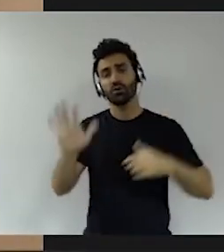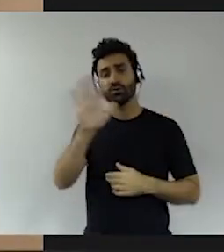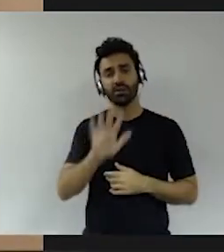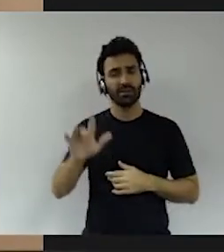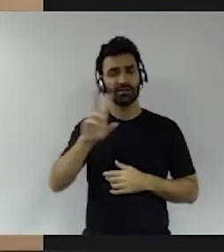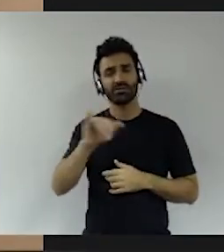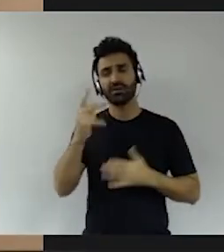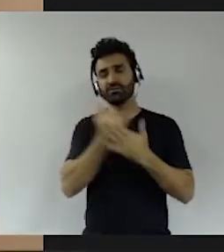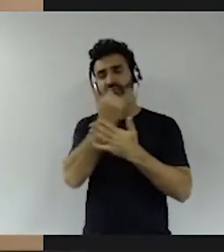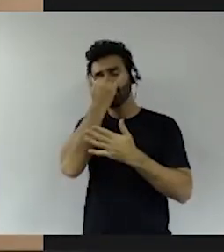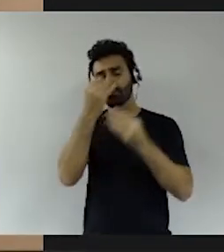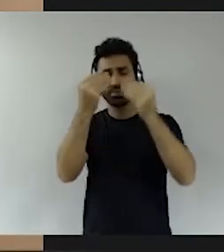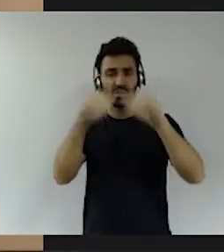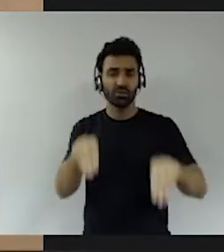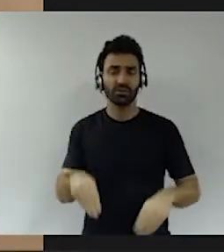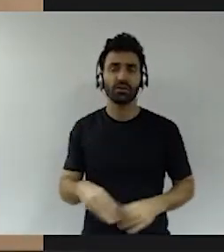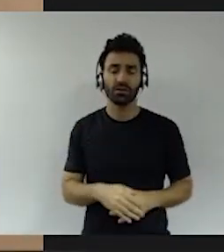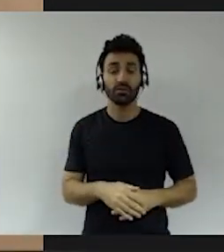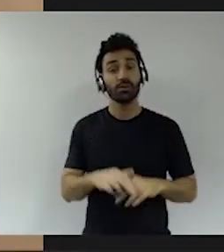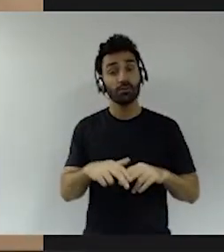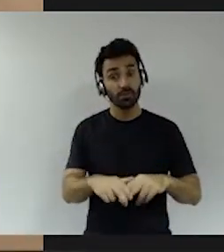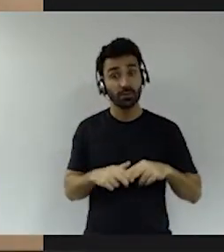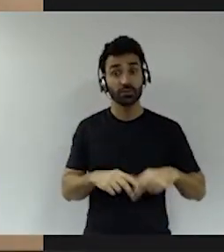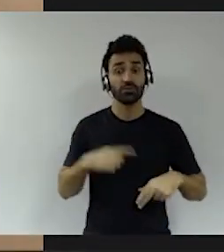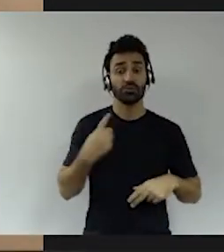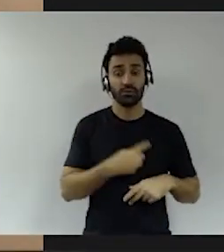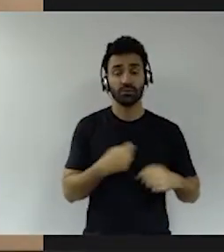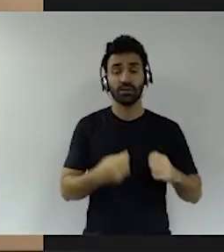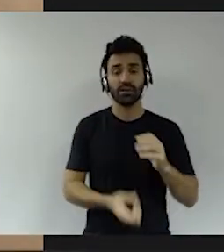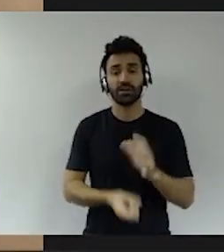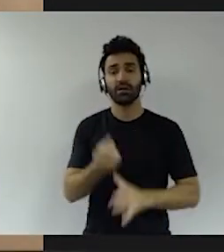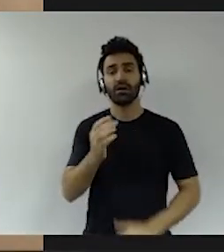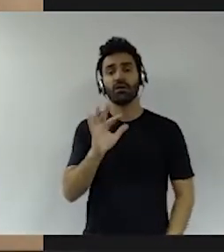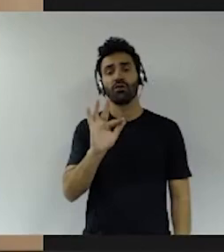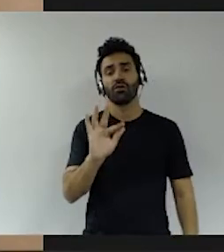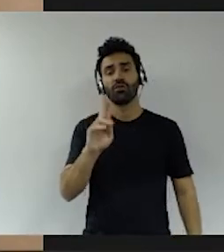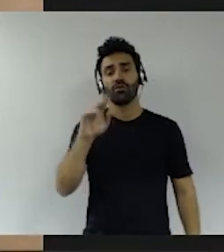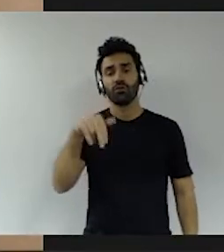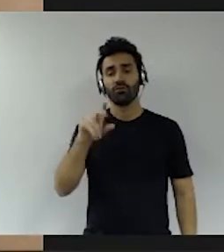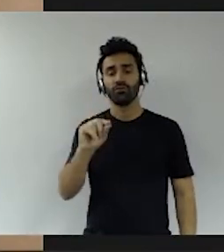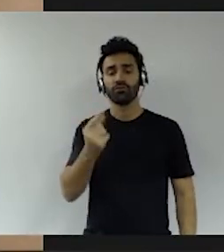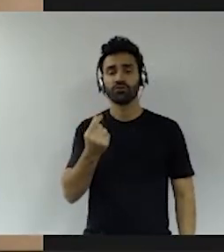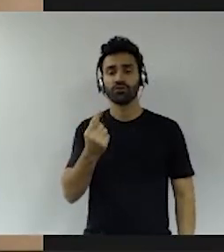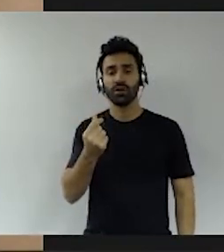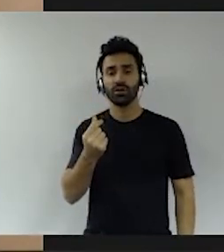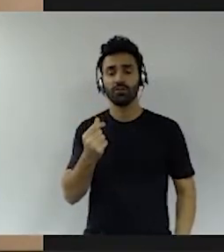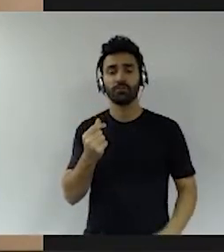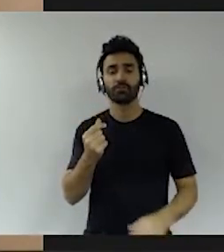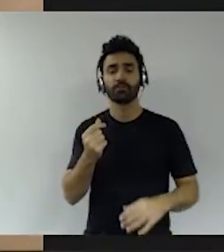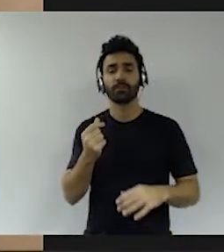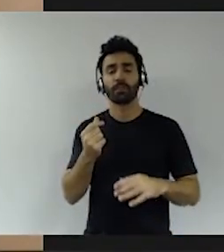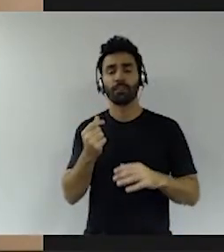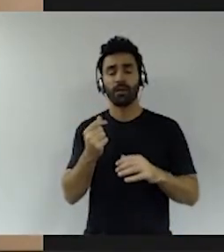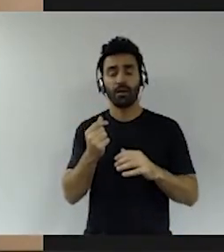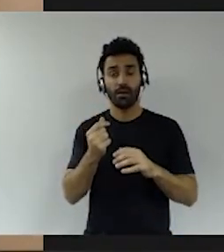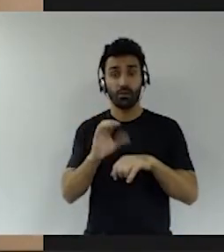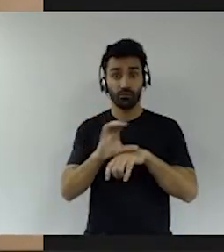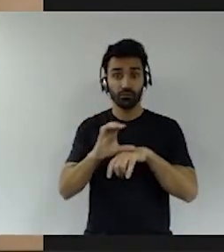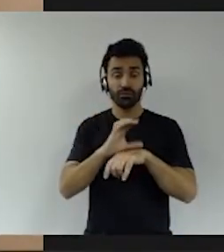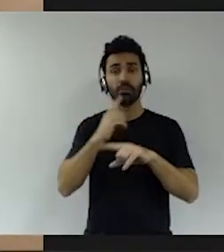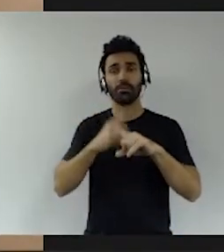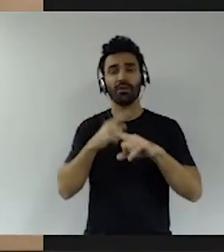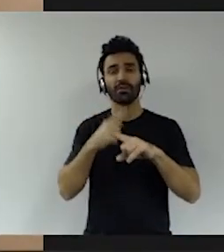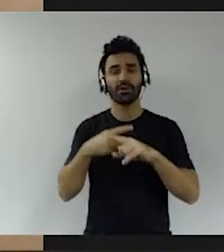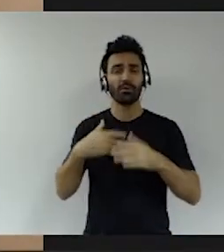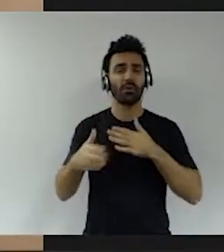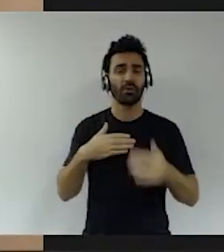muito prejudicados, como é o nosso. Então, nós vamos ter que criar um fundo constitucional, e vai ter que ser constitucional, porque a palavra de qualquer governo, nós